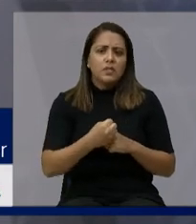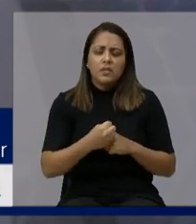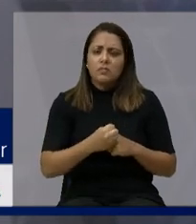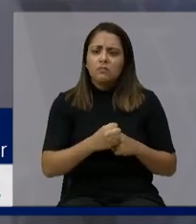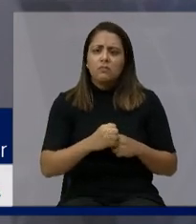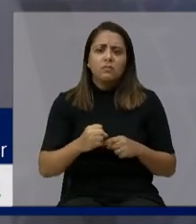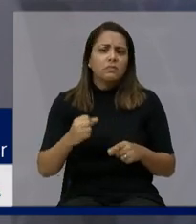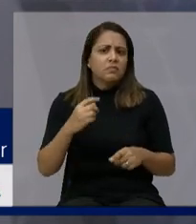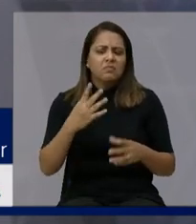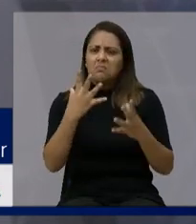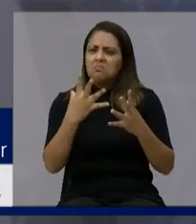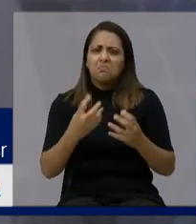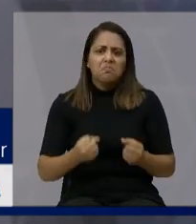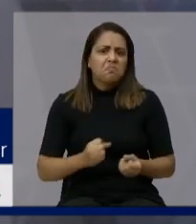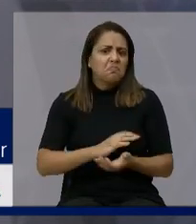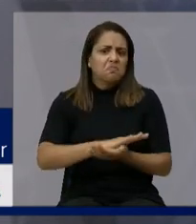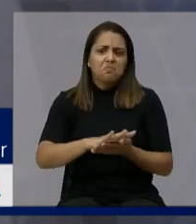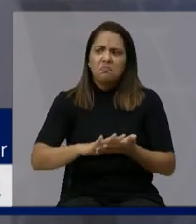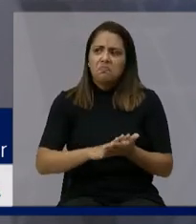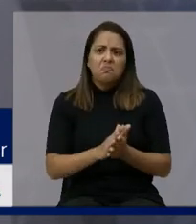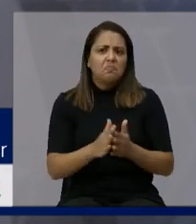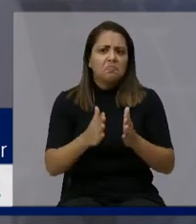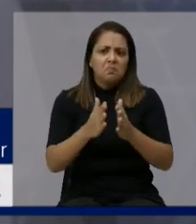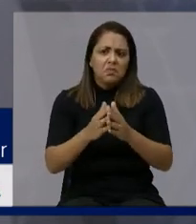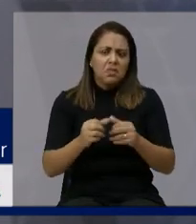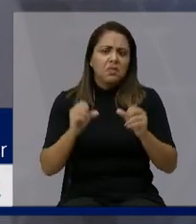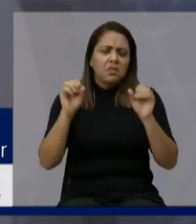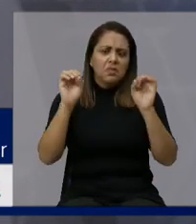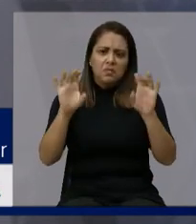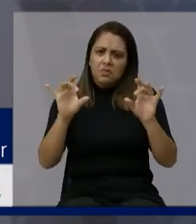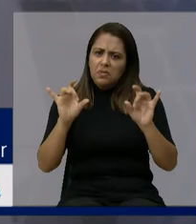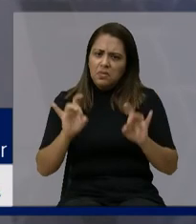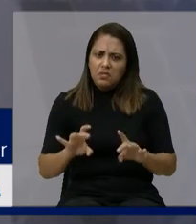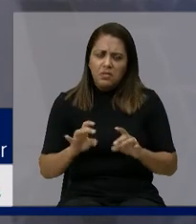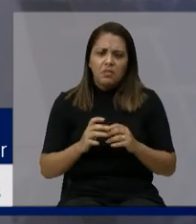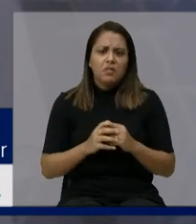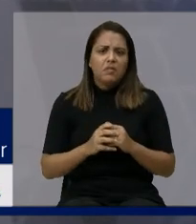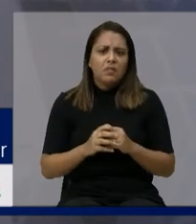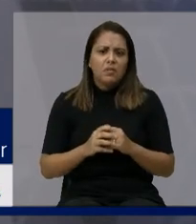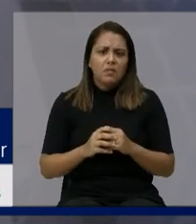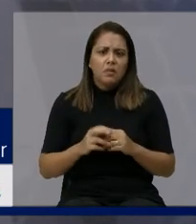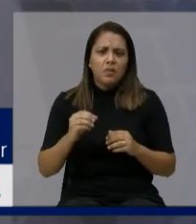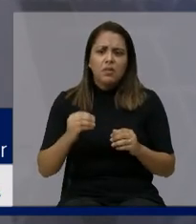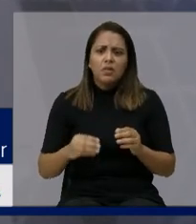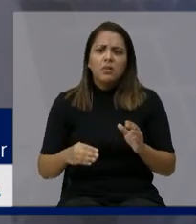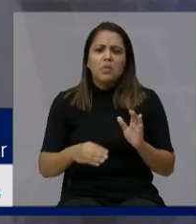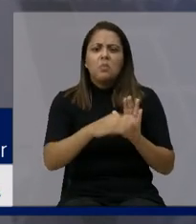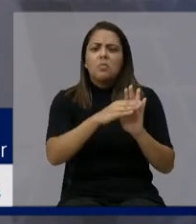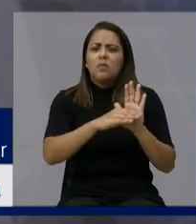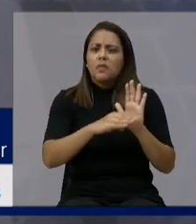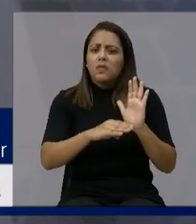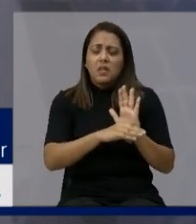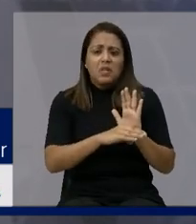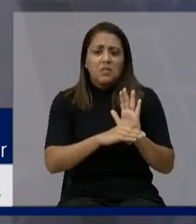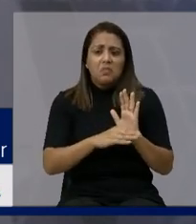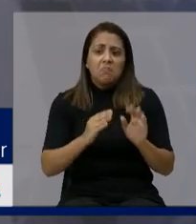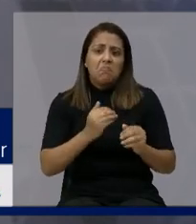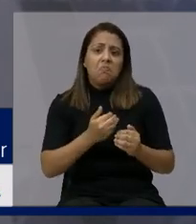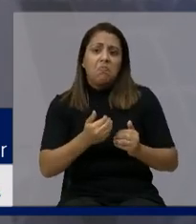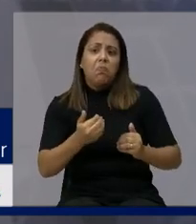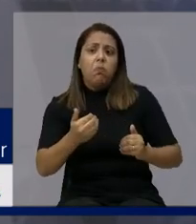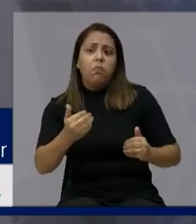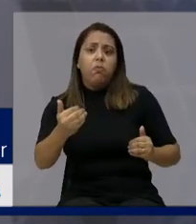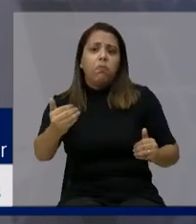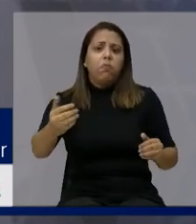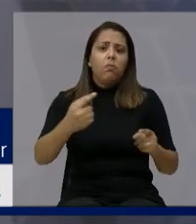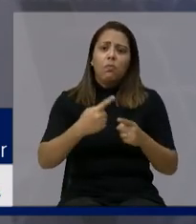reivindicações essenciais da categoria. Alastrou o processo de negociação do